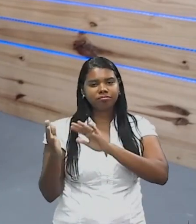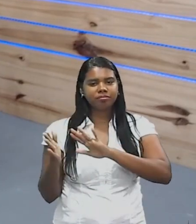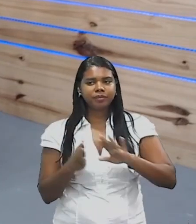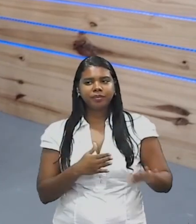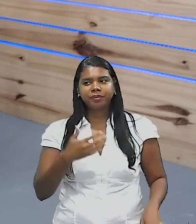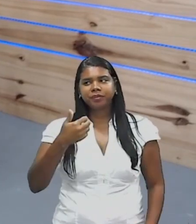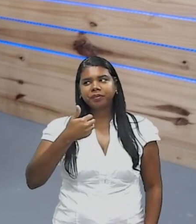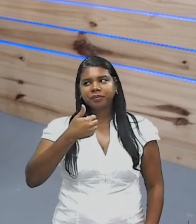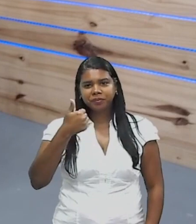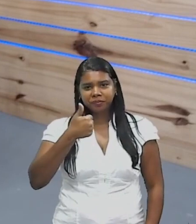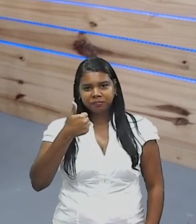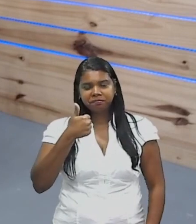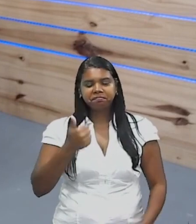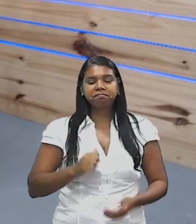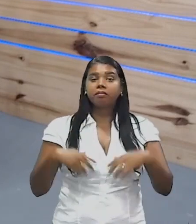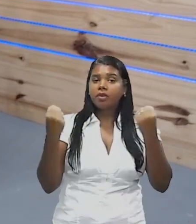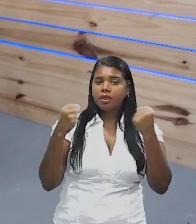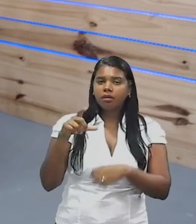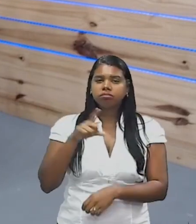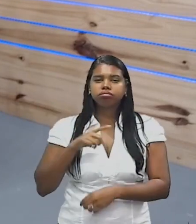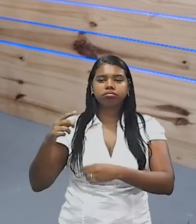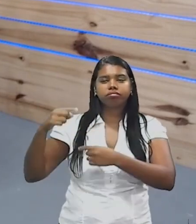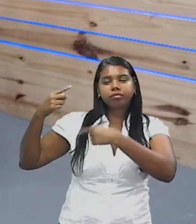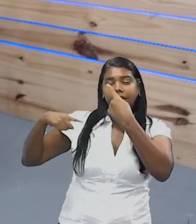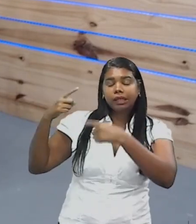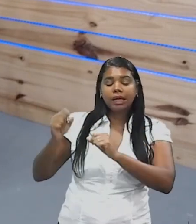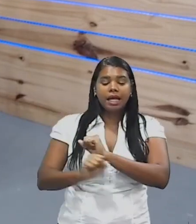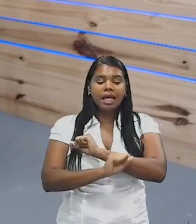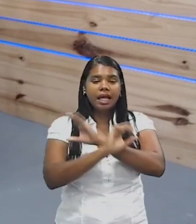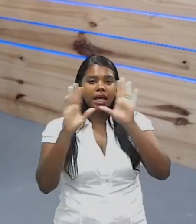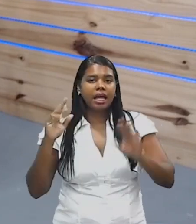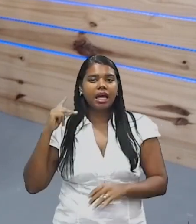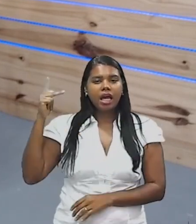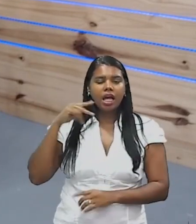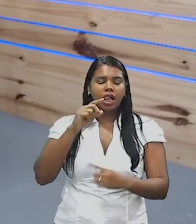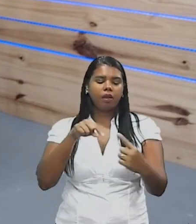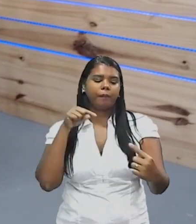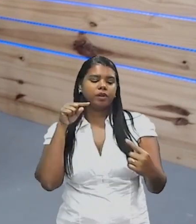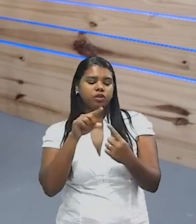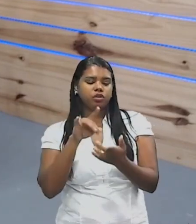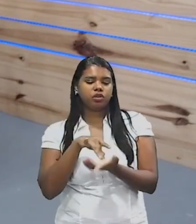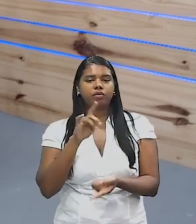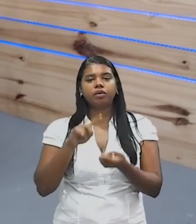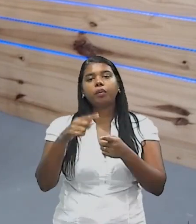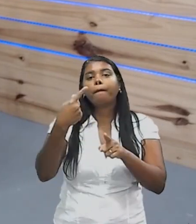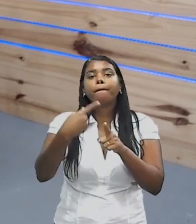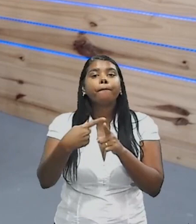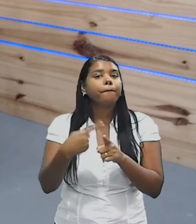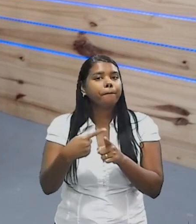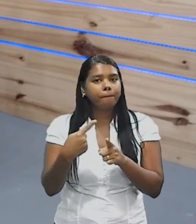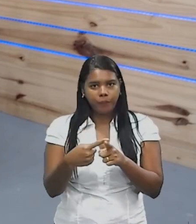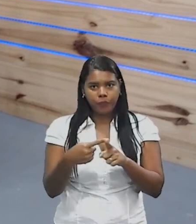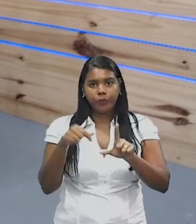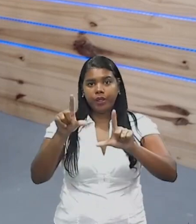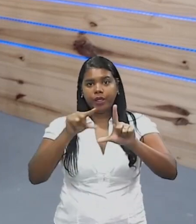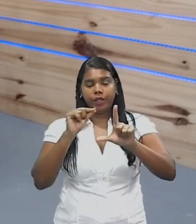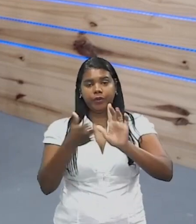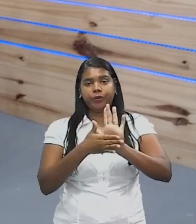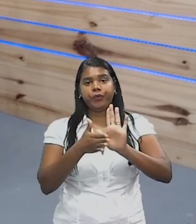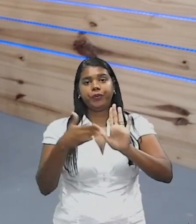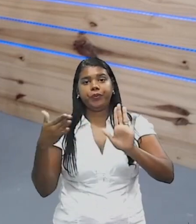primeiro precisa ter uma política clara e objetiva do porquê de colher aqueles